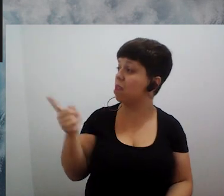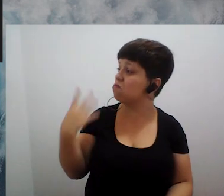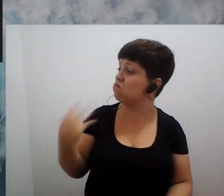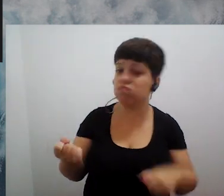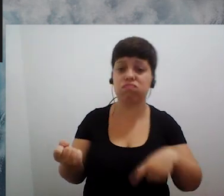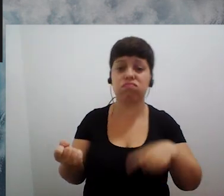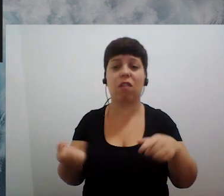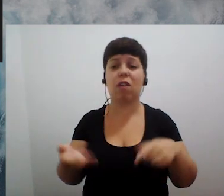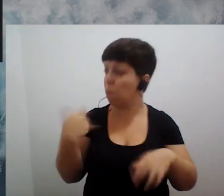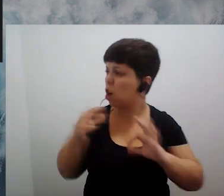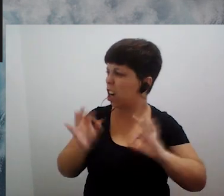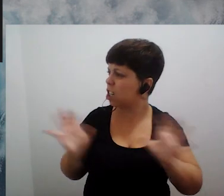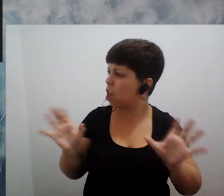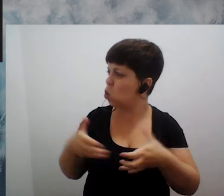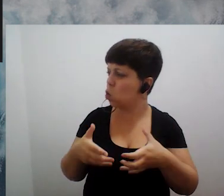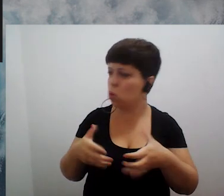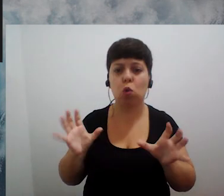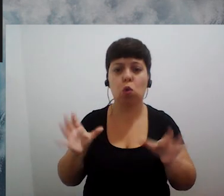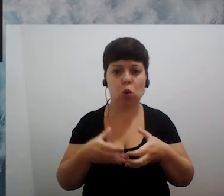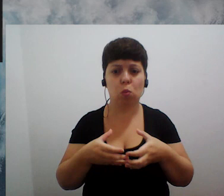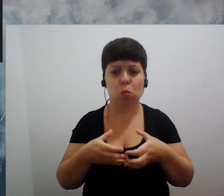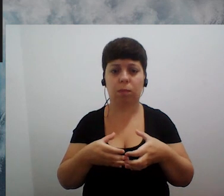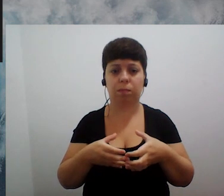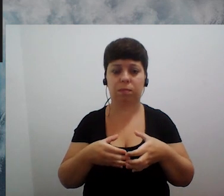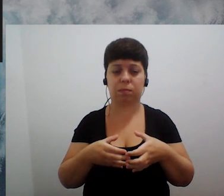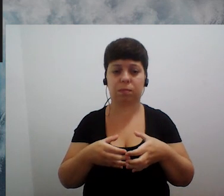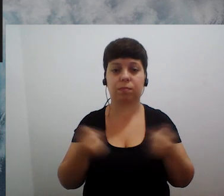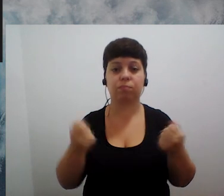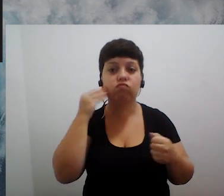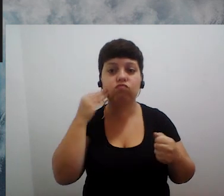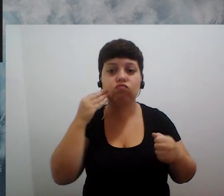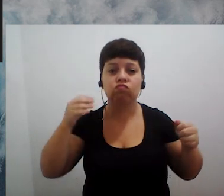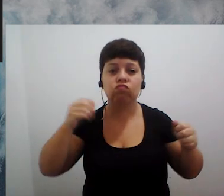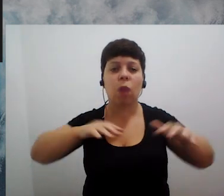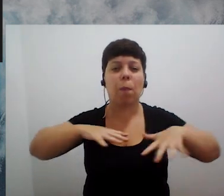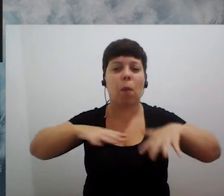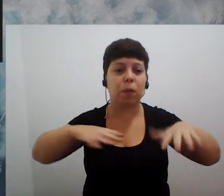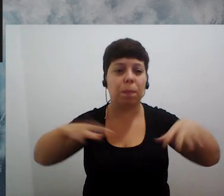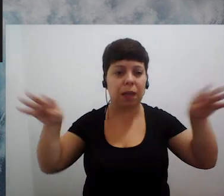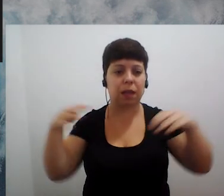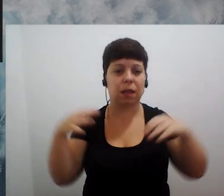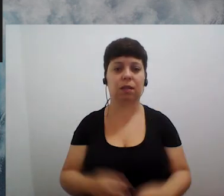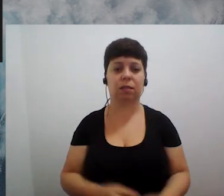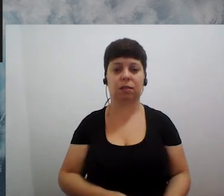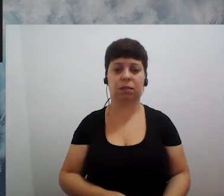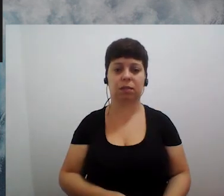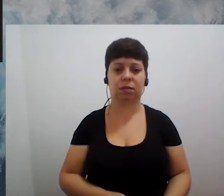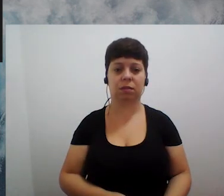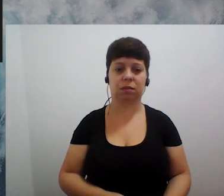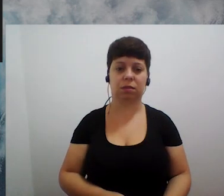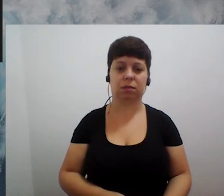amigo falou, não, vamos formar um grupo social para chamar atenção. Vamos